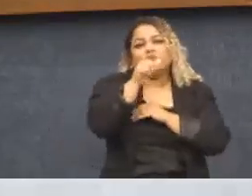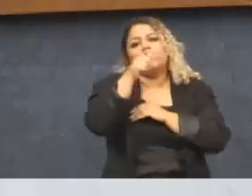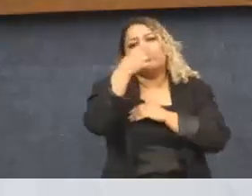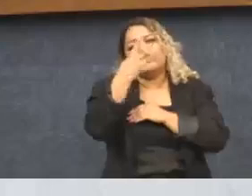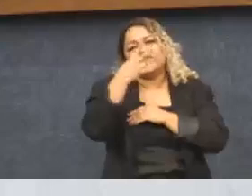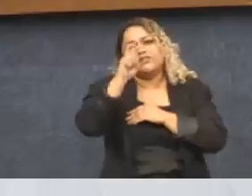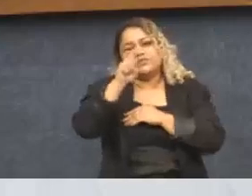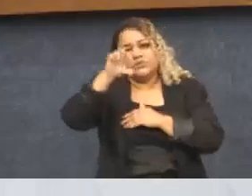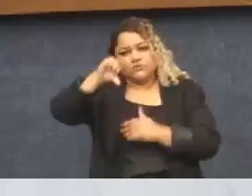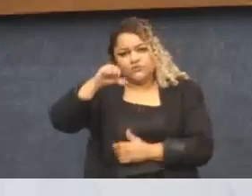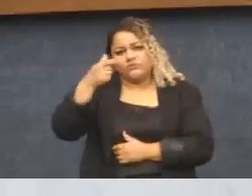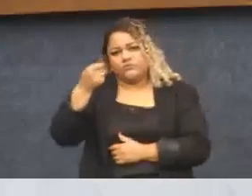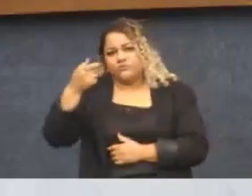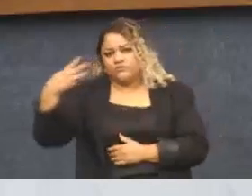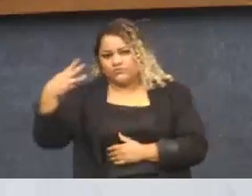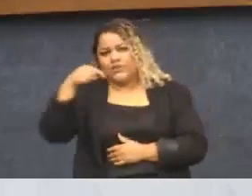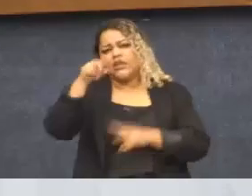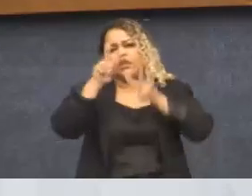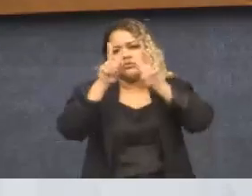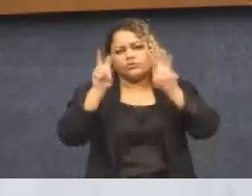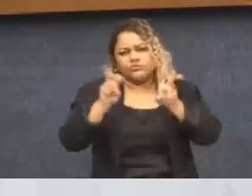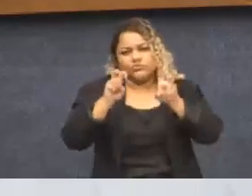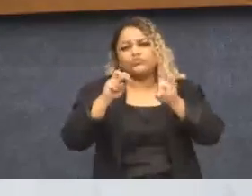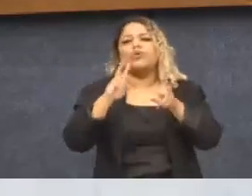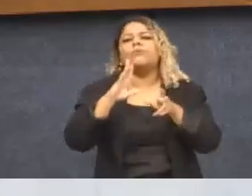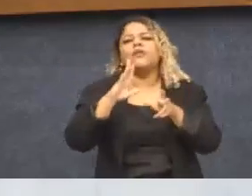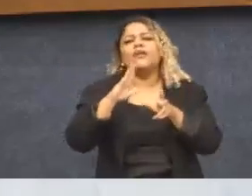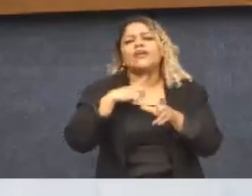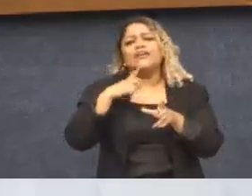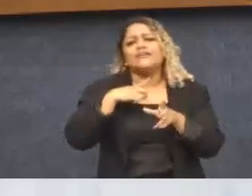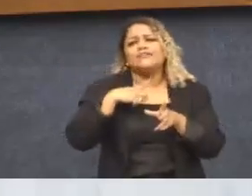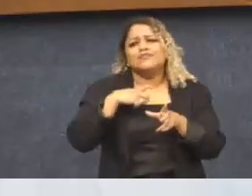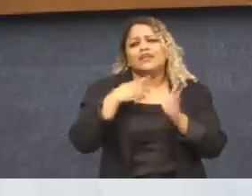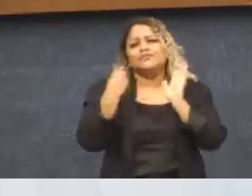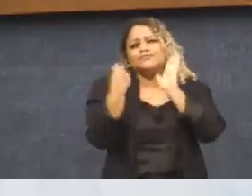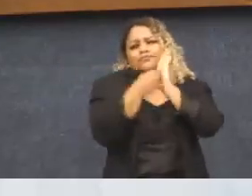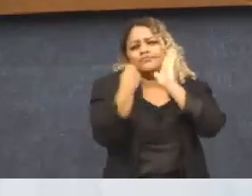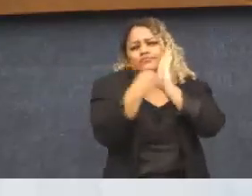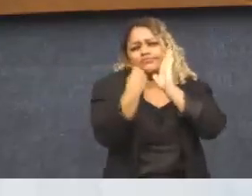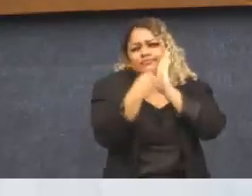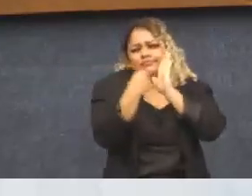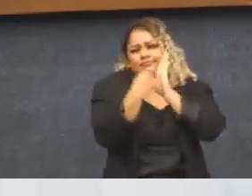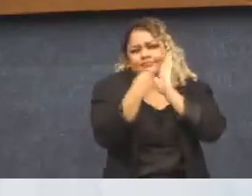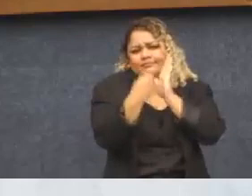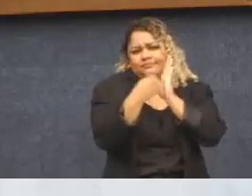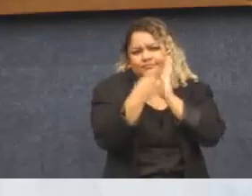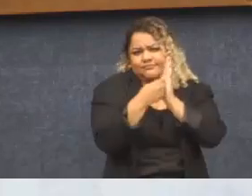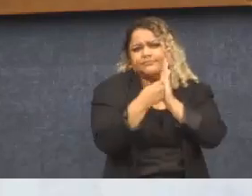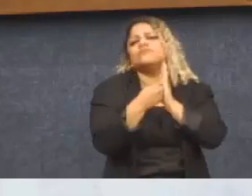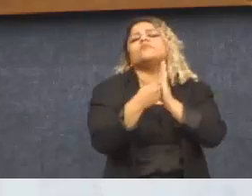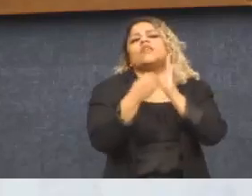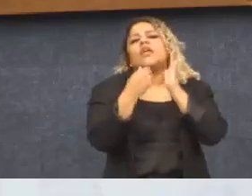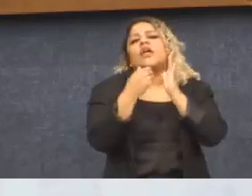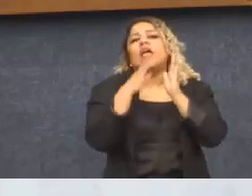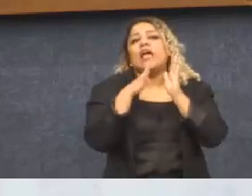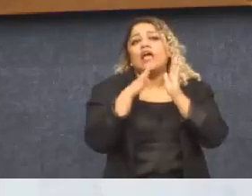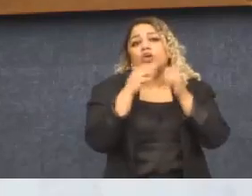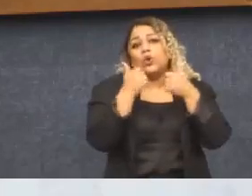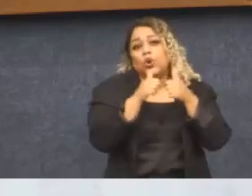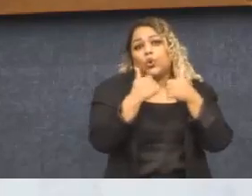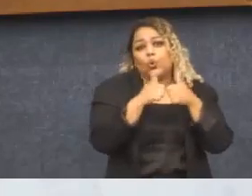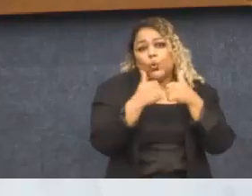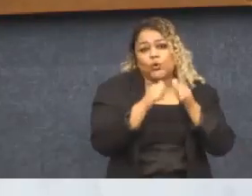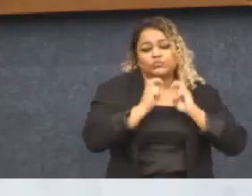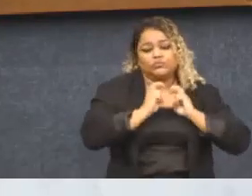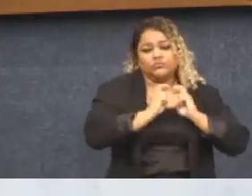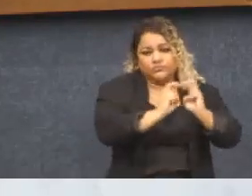11.459/2023, que dispõe sobre o sistema de bilhetagem eletrônica no serviço de transporte público coletivo de passageiros